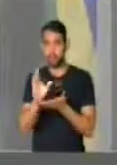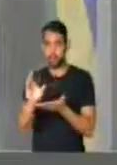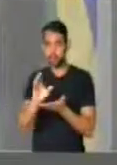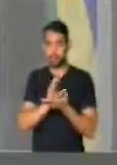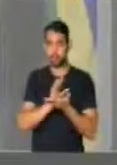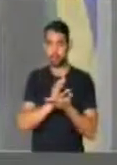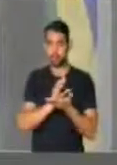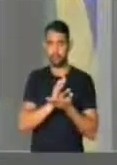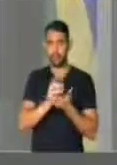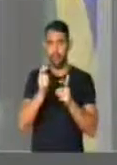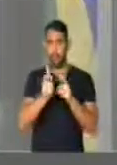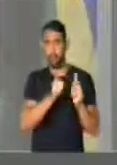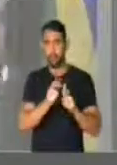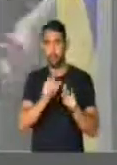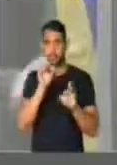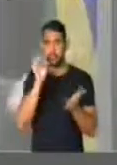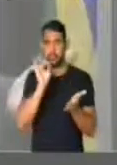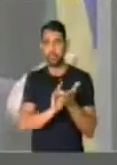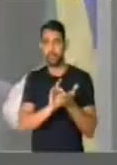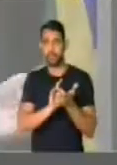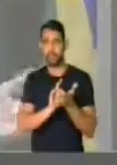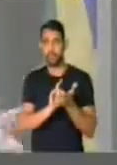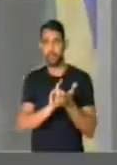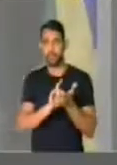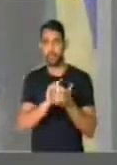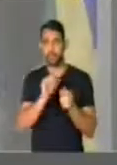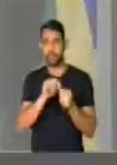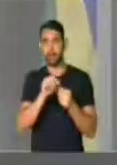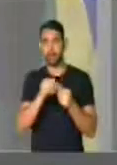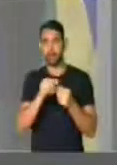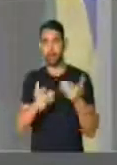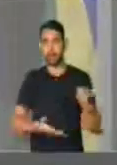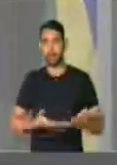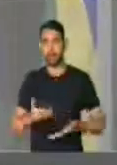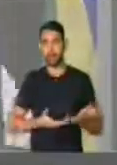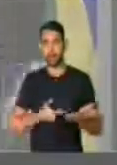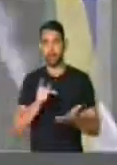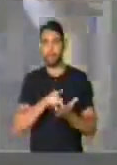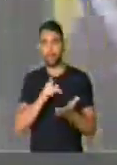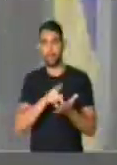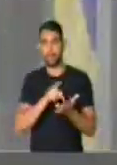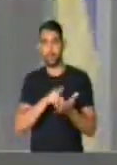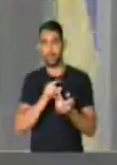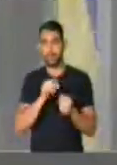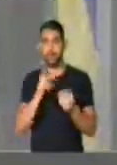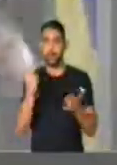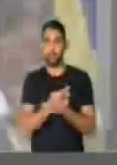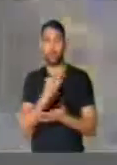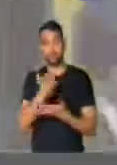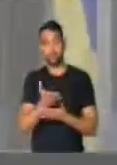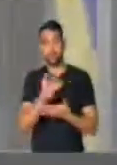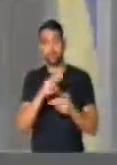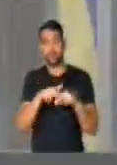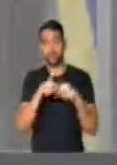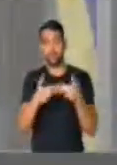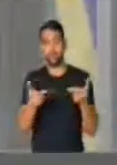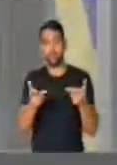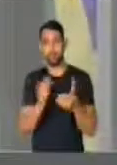recolhido onde o fato é gerado, que é onde o serviço efetivamente se dá.